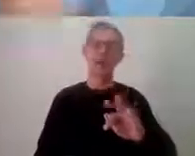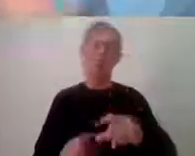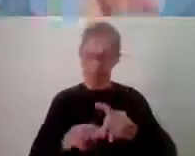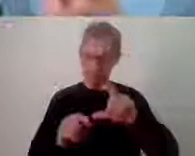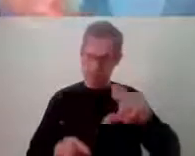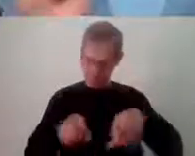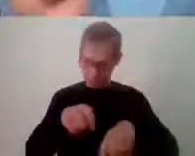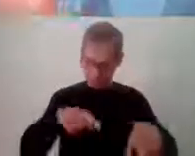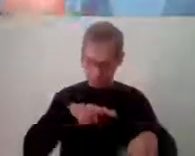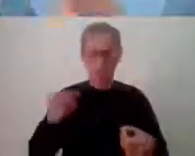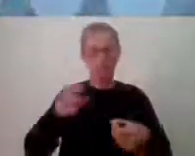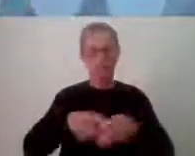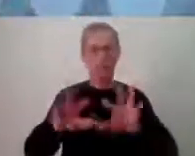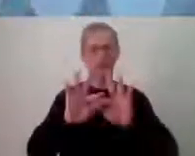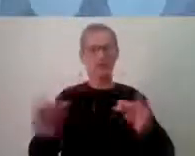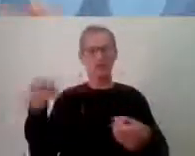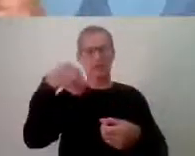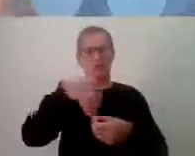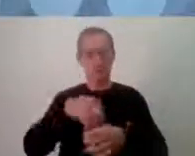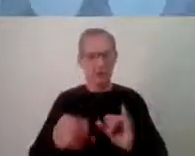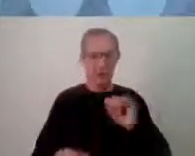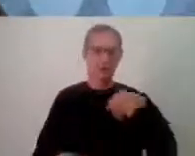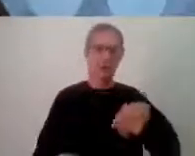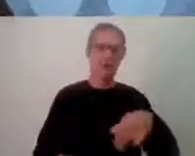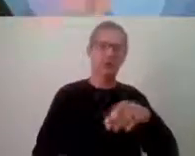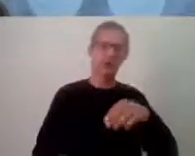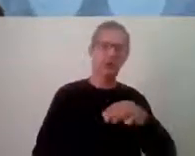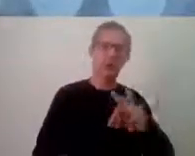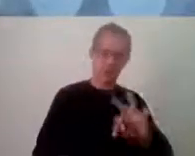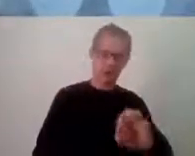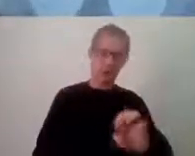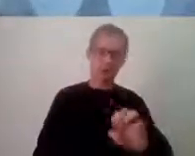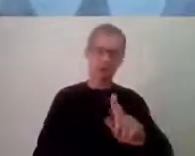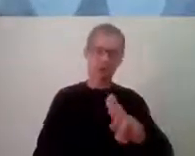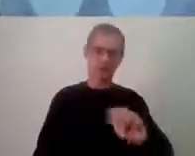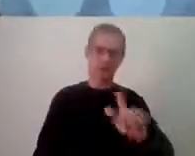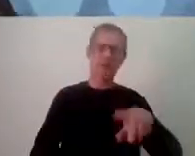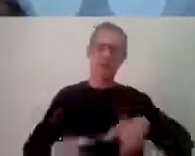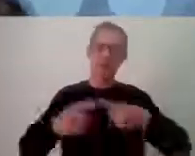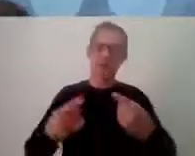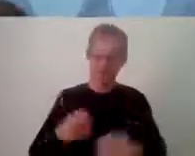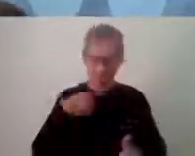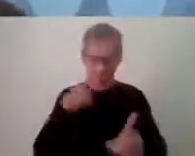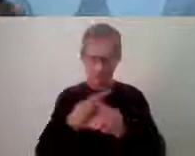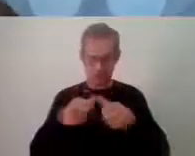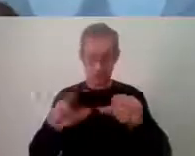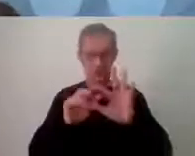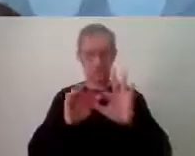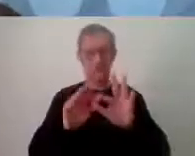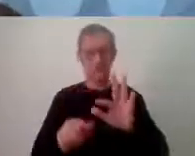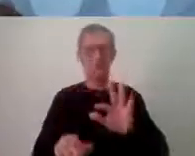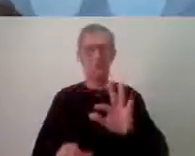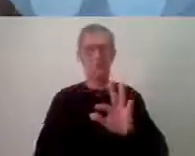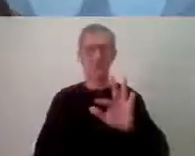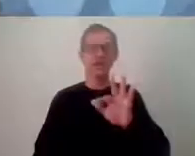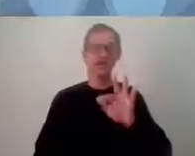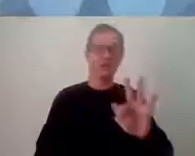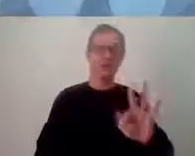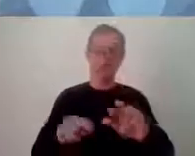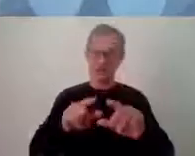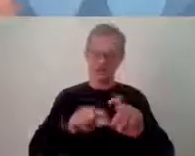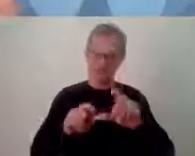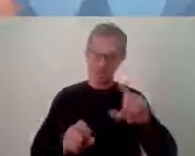a função que está dentro do integrando, tá? Integral definida. Então, eu encontrei esse f maiúsculo de x.